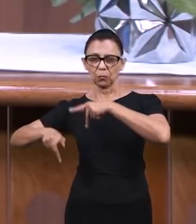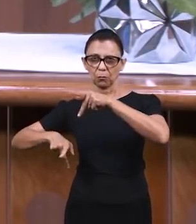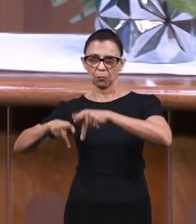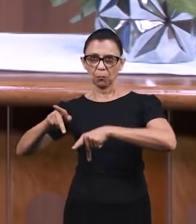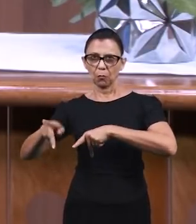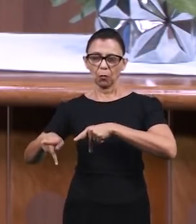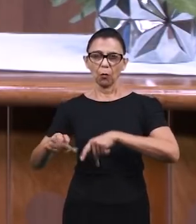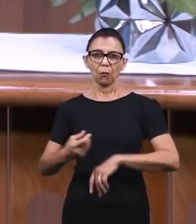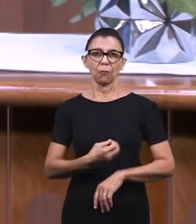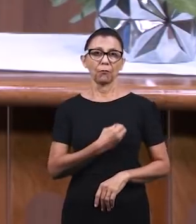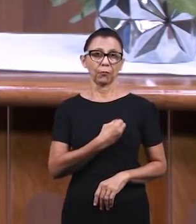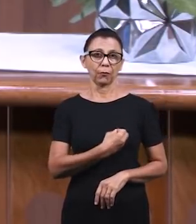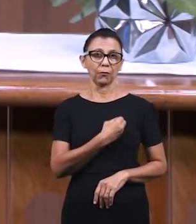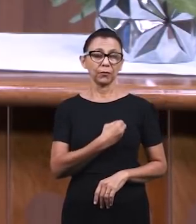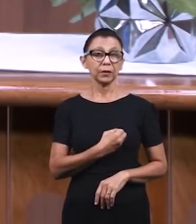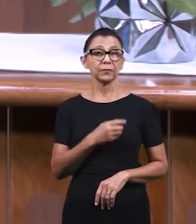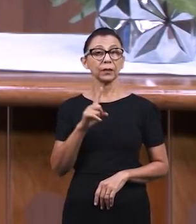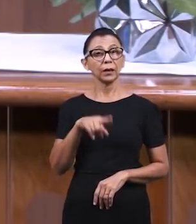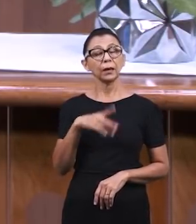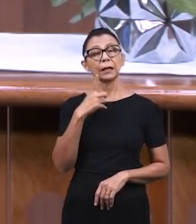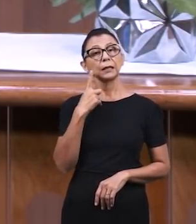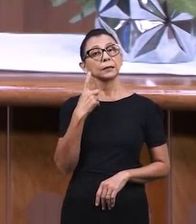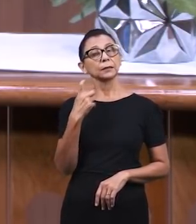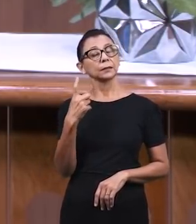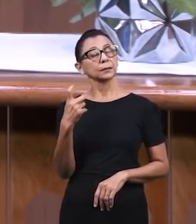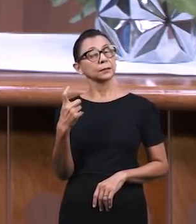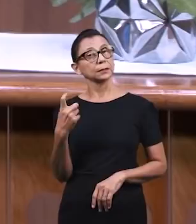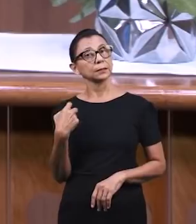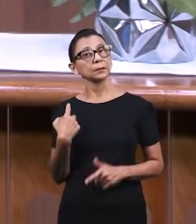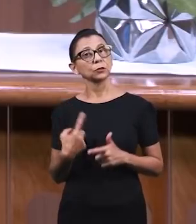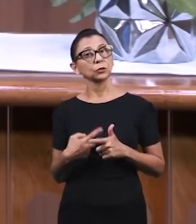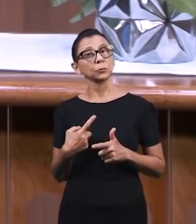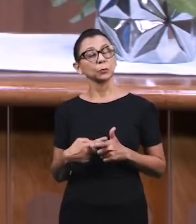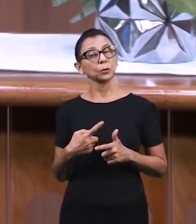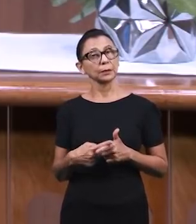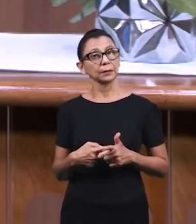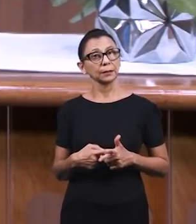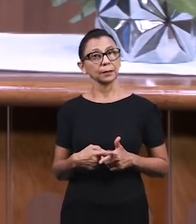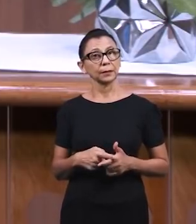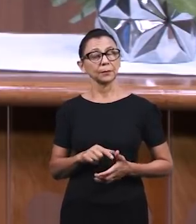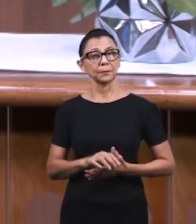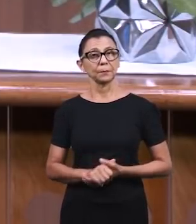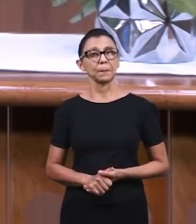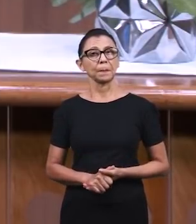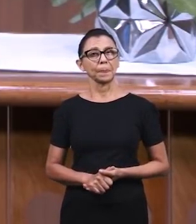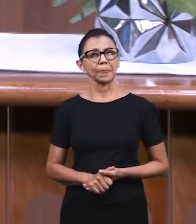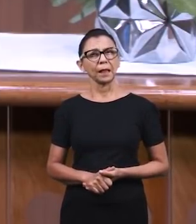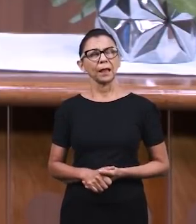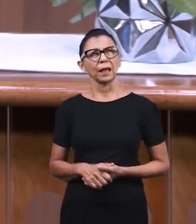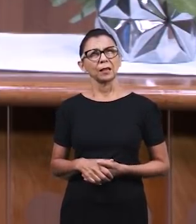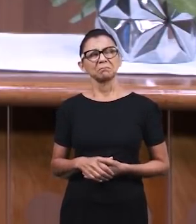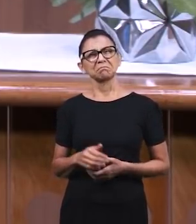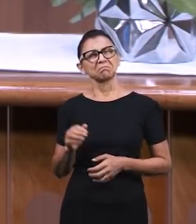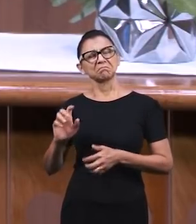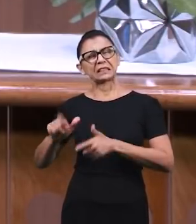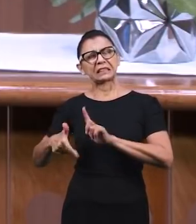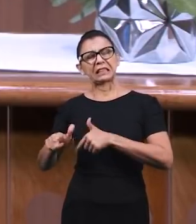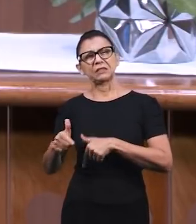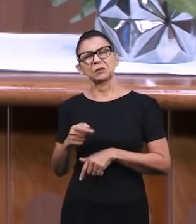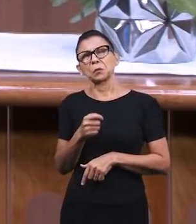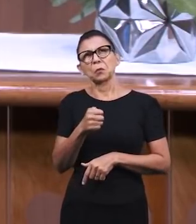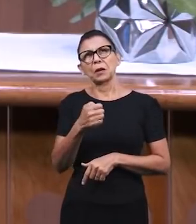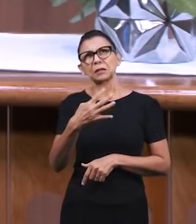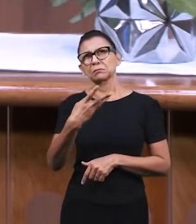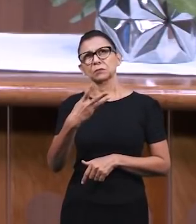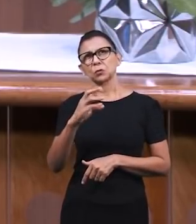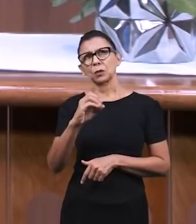está passando é um momento interessante porque eles estão vindo de um período de